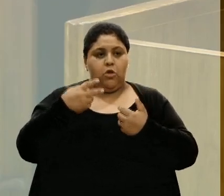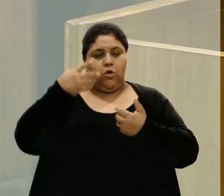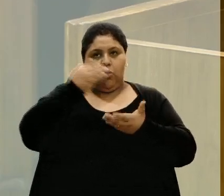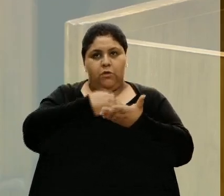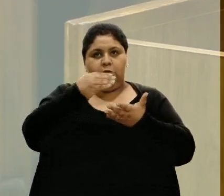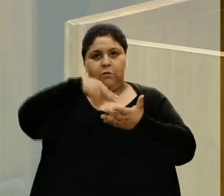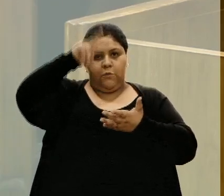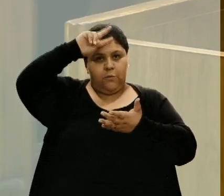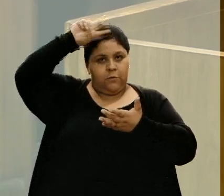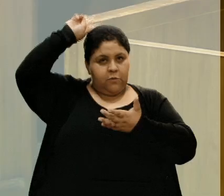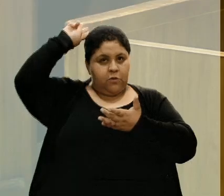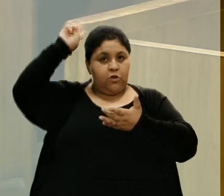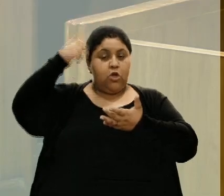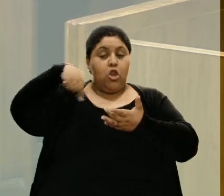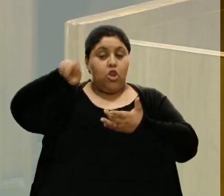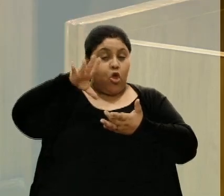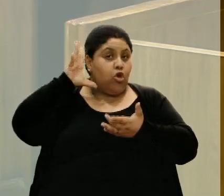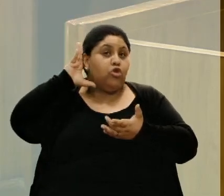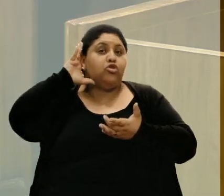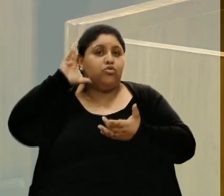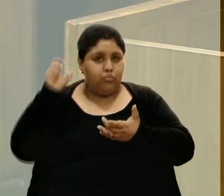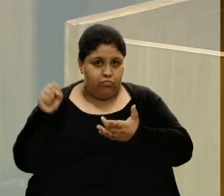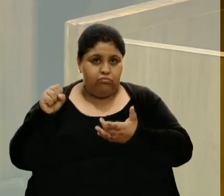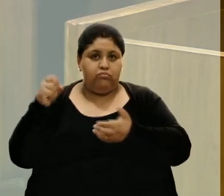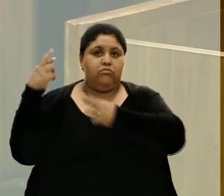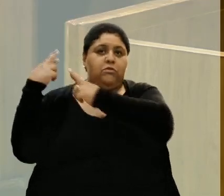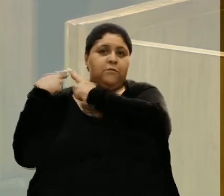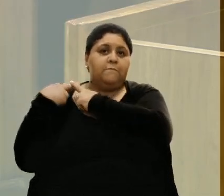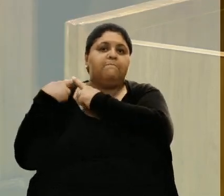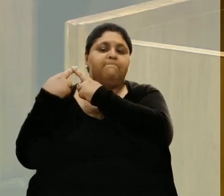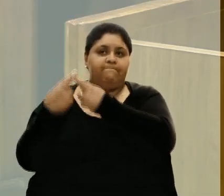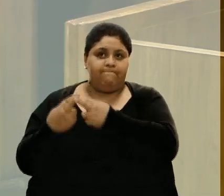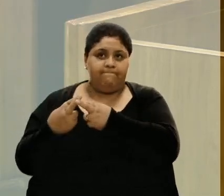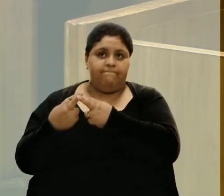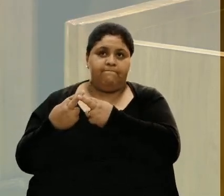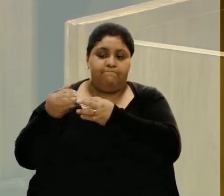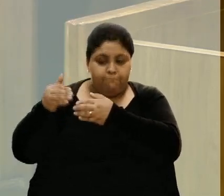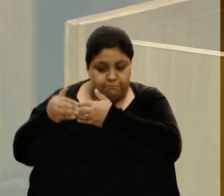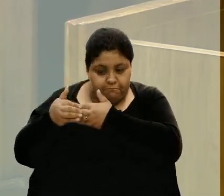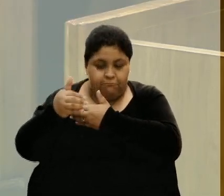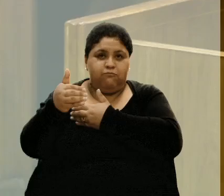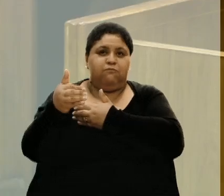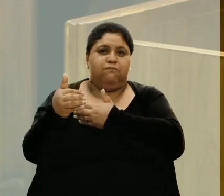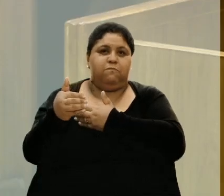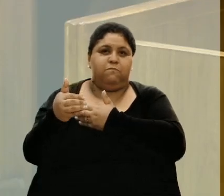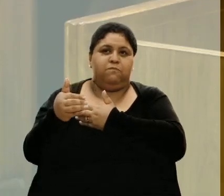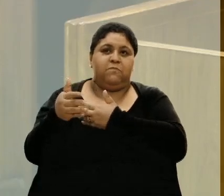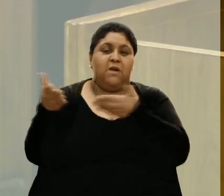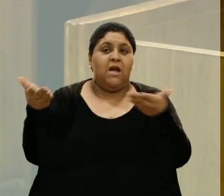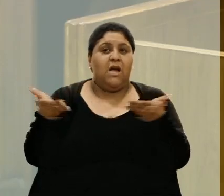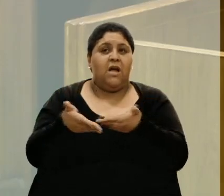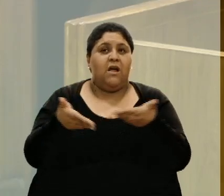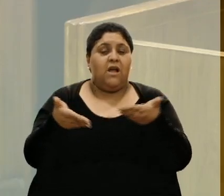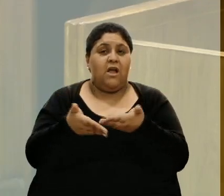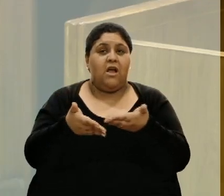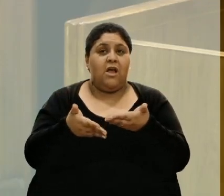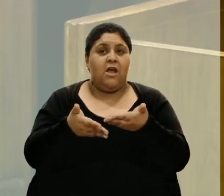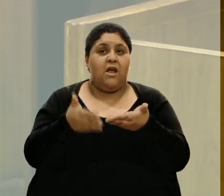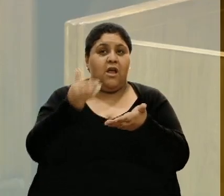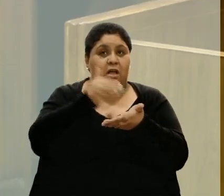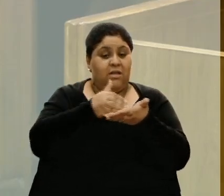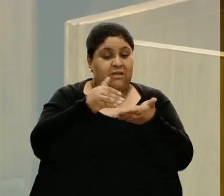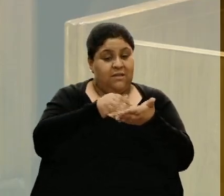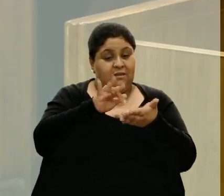nós ouvimos muito isto, que ele se responsabilizaria dali para frente. Agora, a secretária